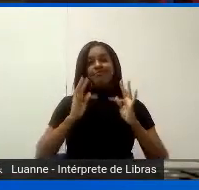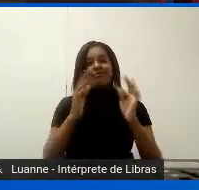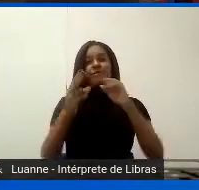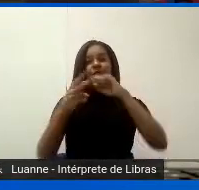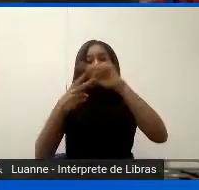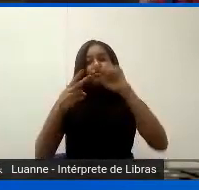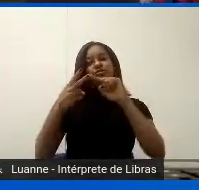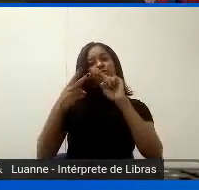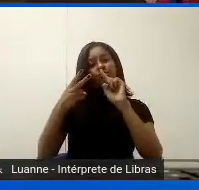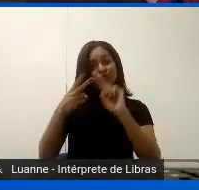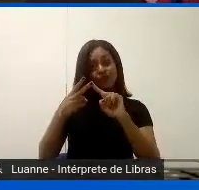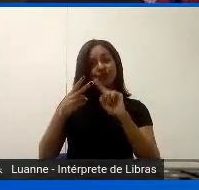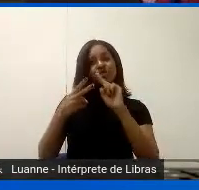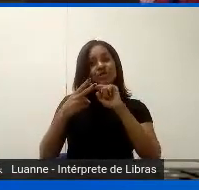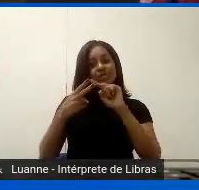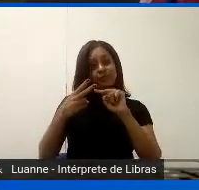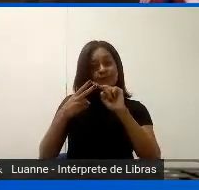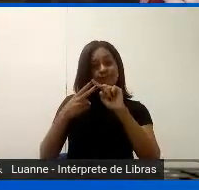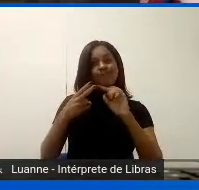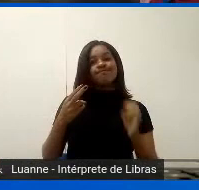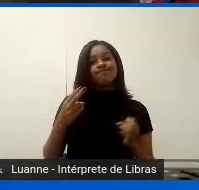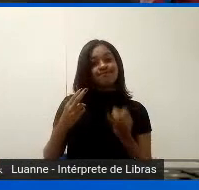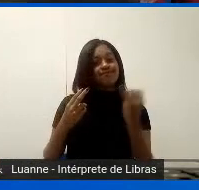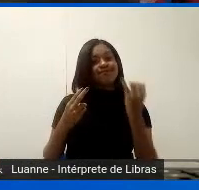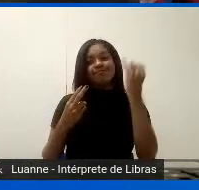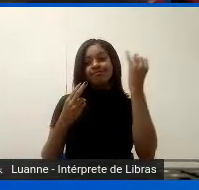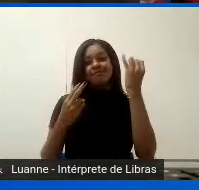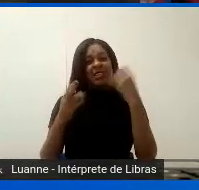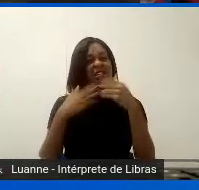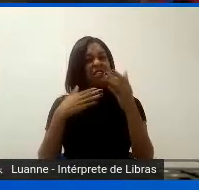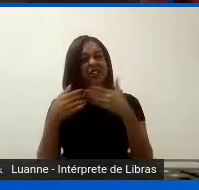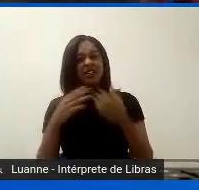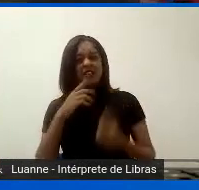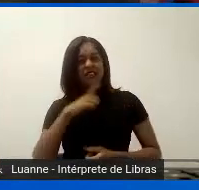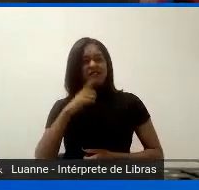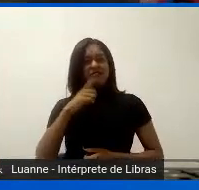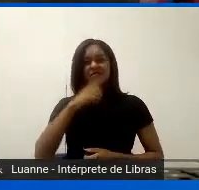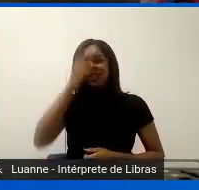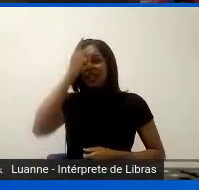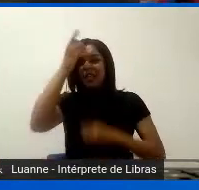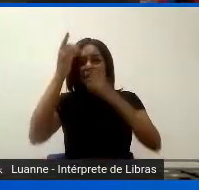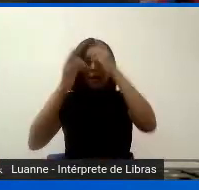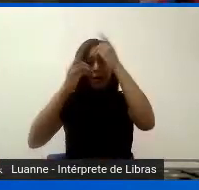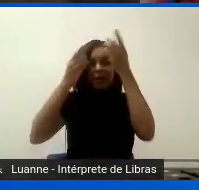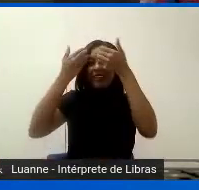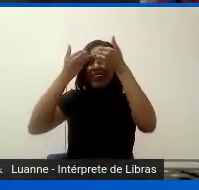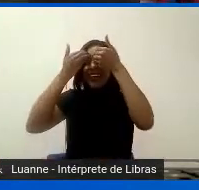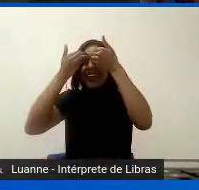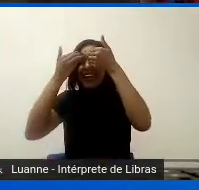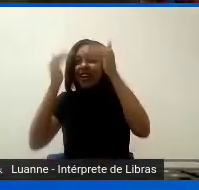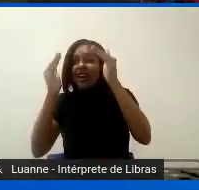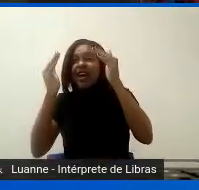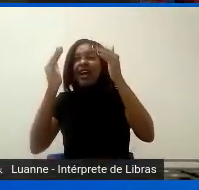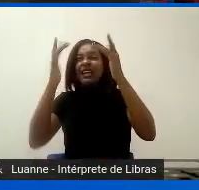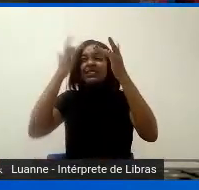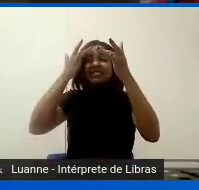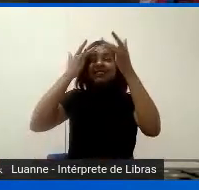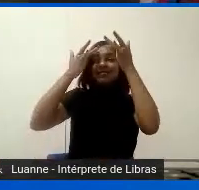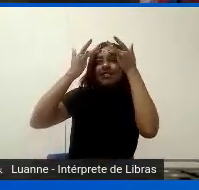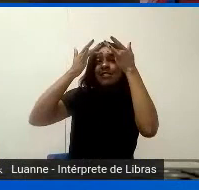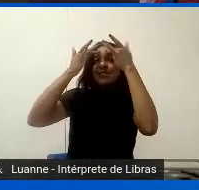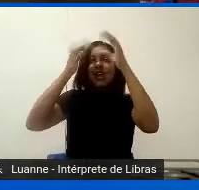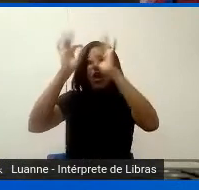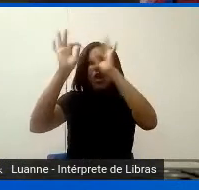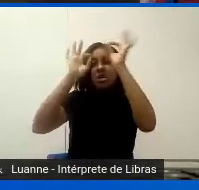importantes né Não adianta eu ter uma ideia né muito clara da tecnologia na minha cabeça de forma na genérica né